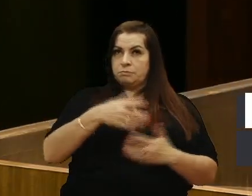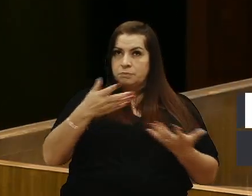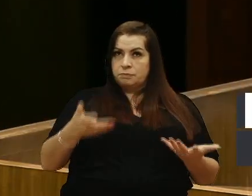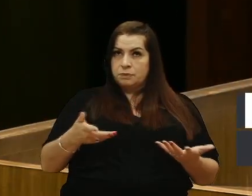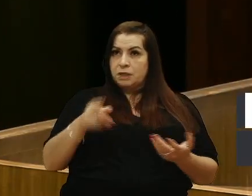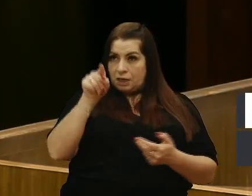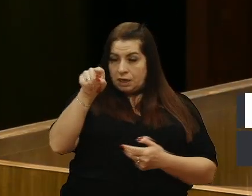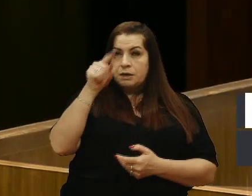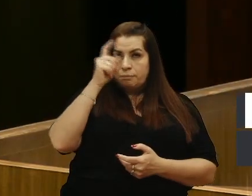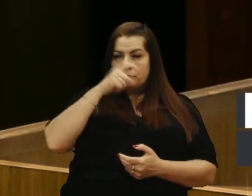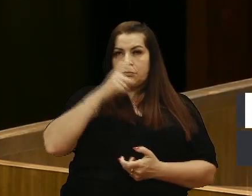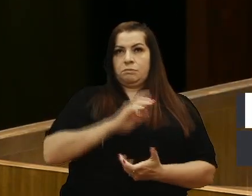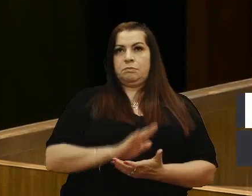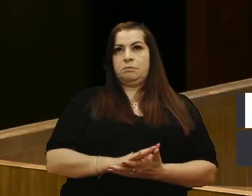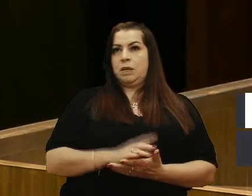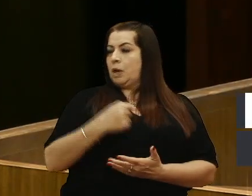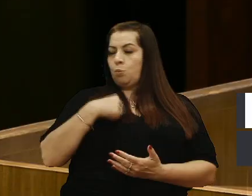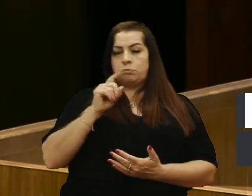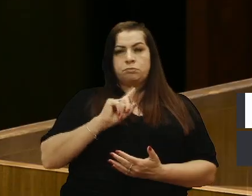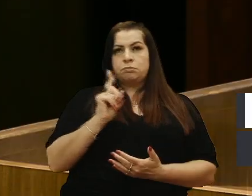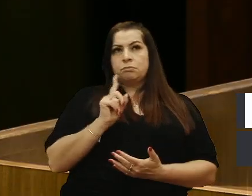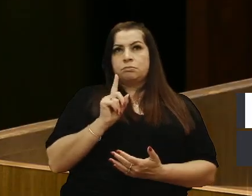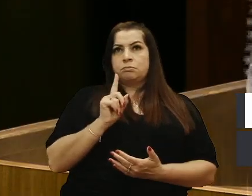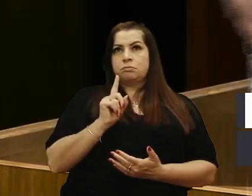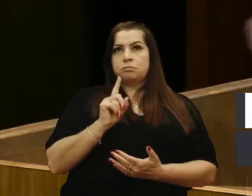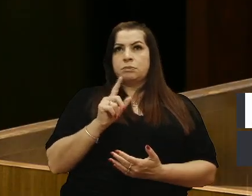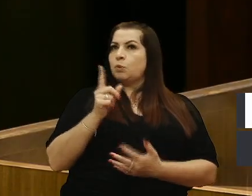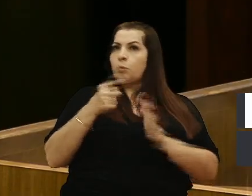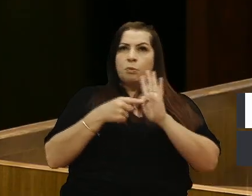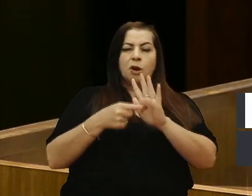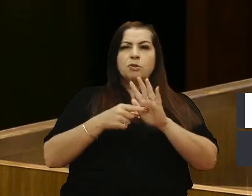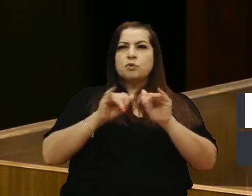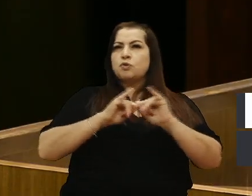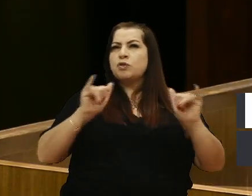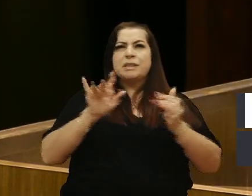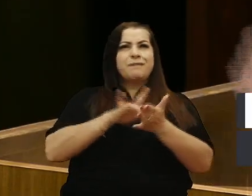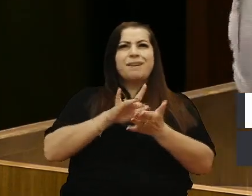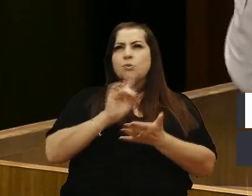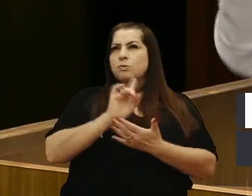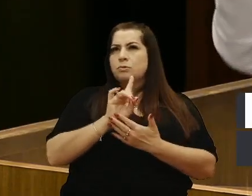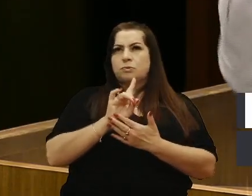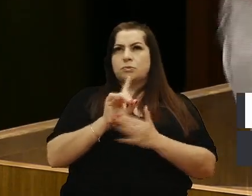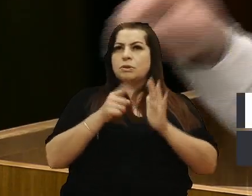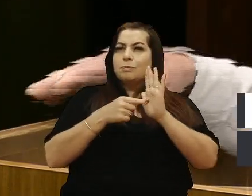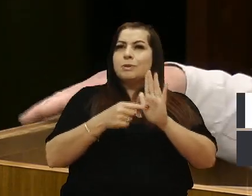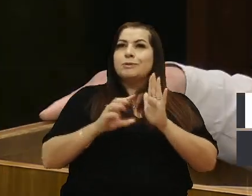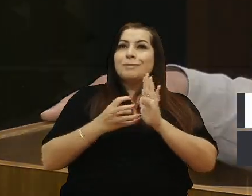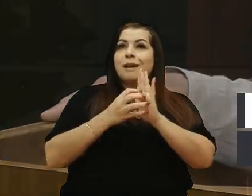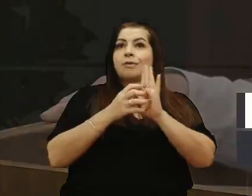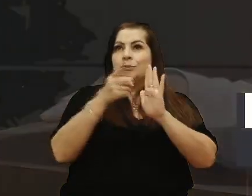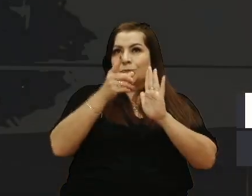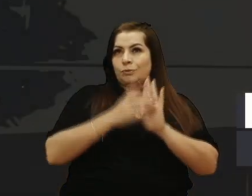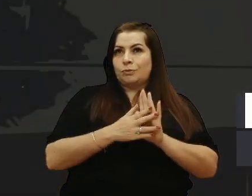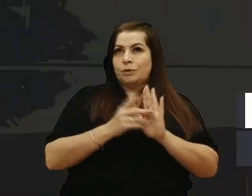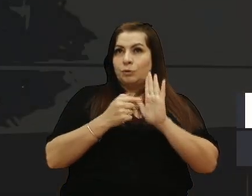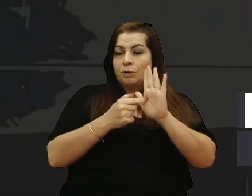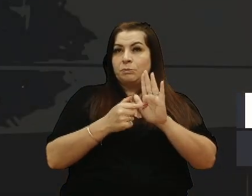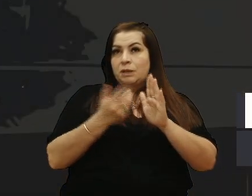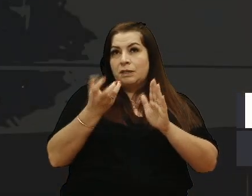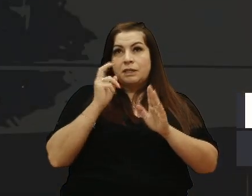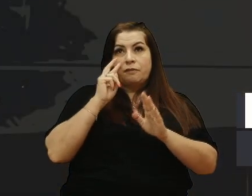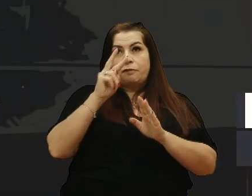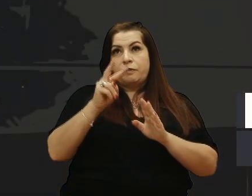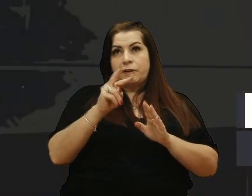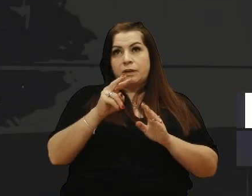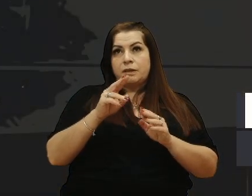ele é mentiroso, não eu. Eu não trago notícias falsas. Eu trago dados que estão aí para quem quiser ver e